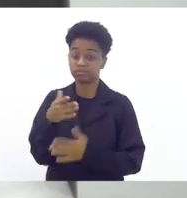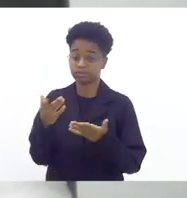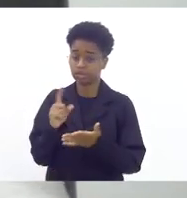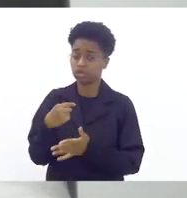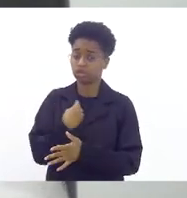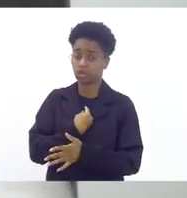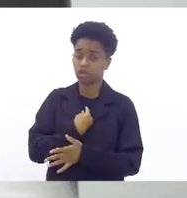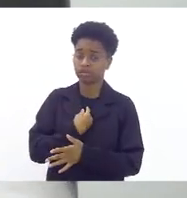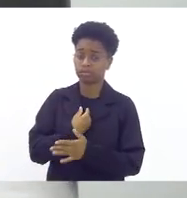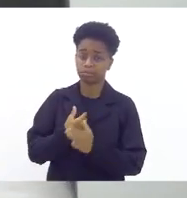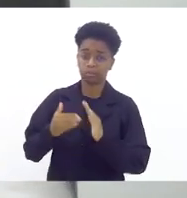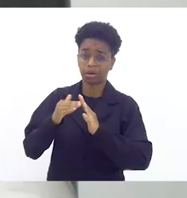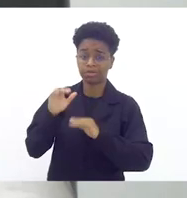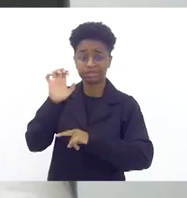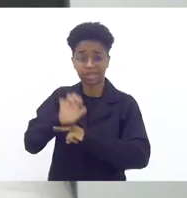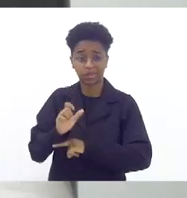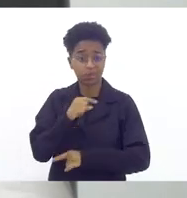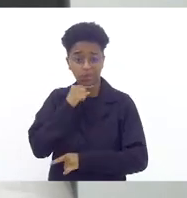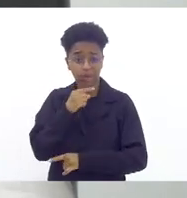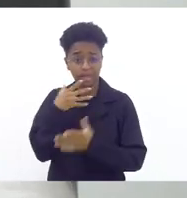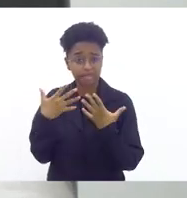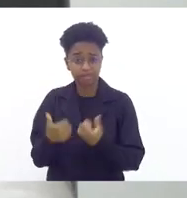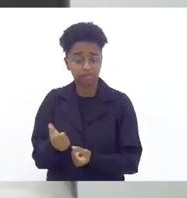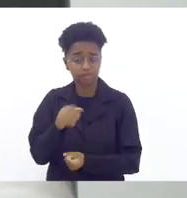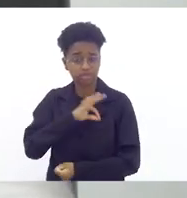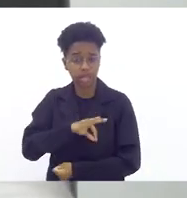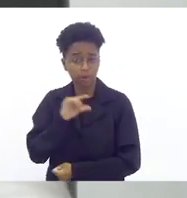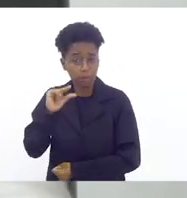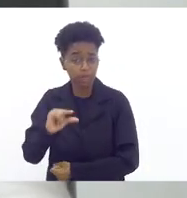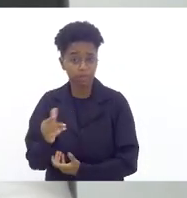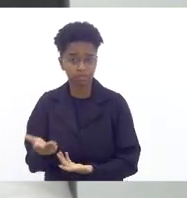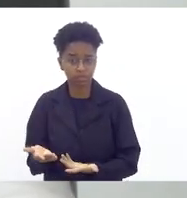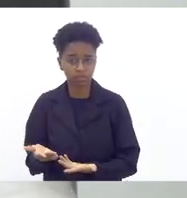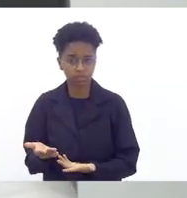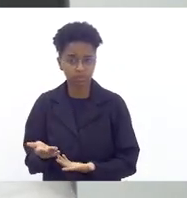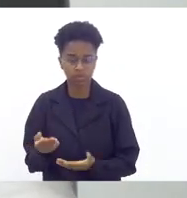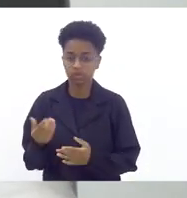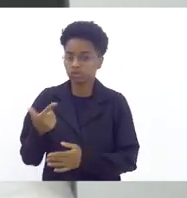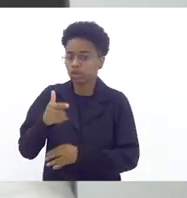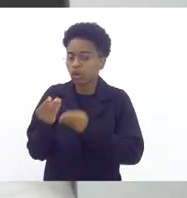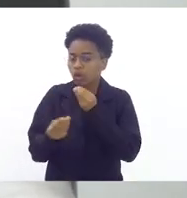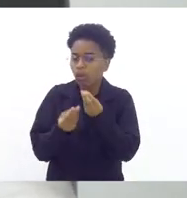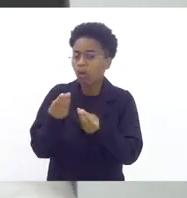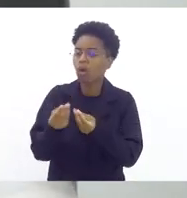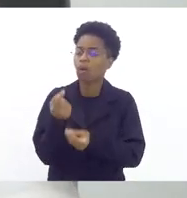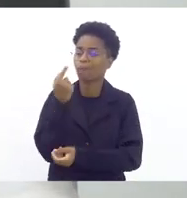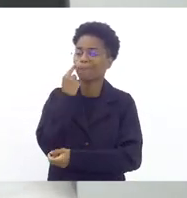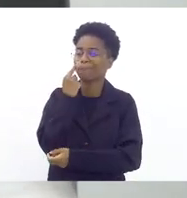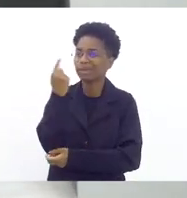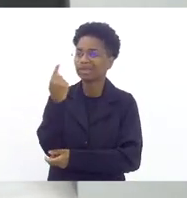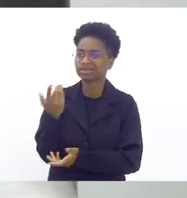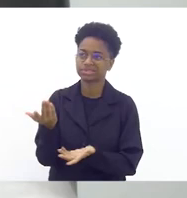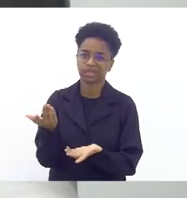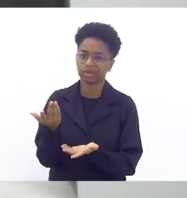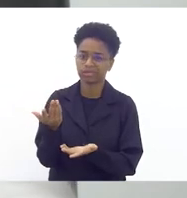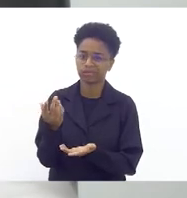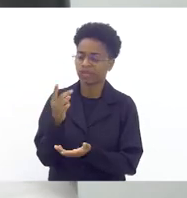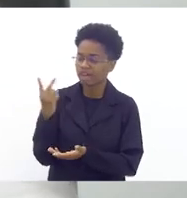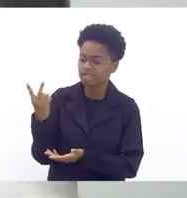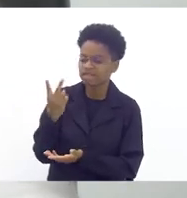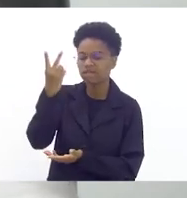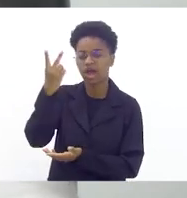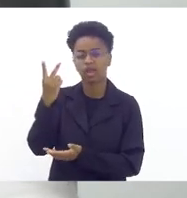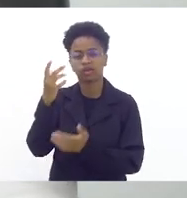Estado que a gente não recebe o salário mínimo. Então, assim, não tem como a gente pensar em valorizar,